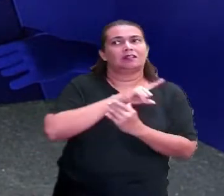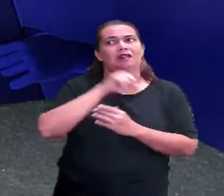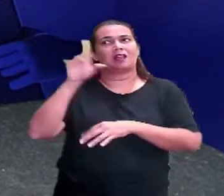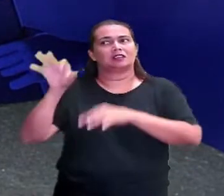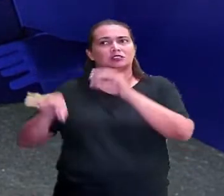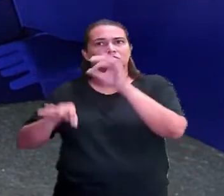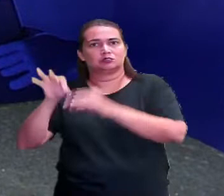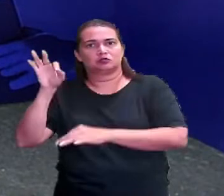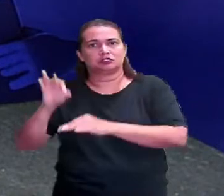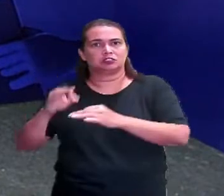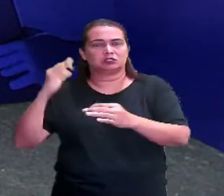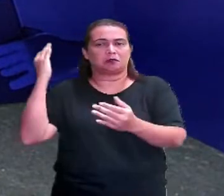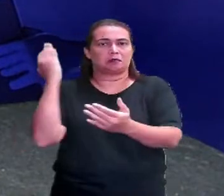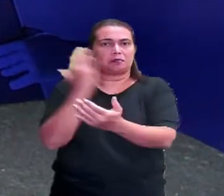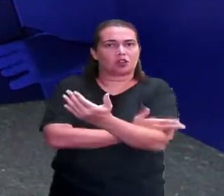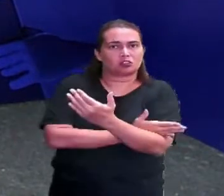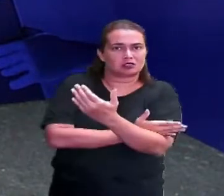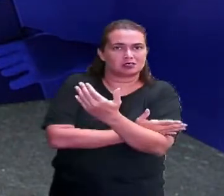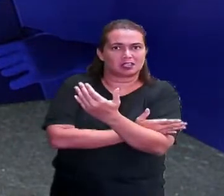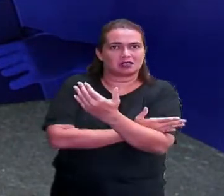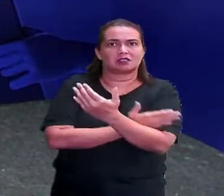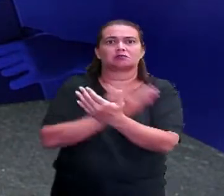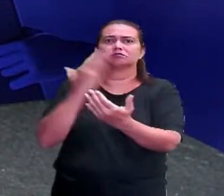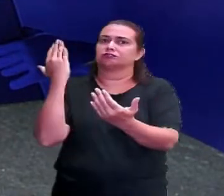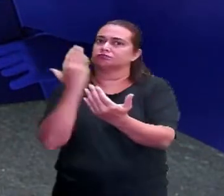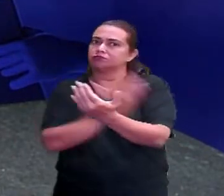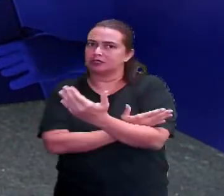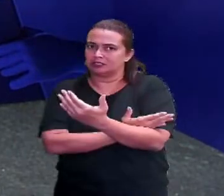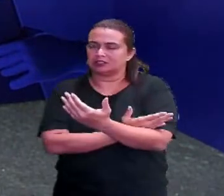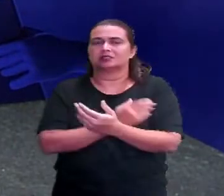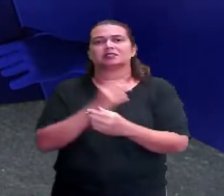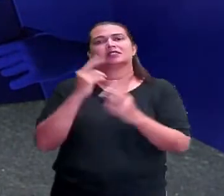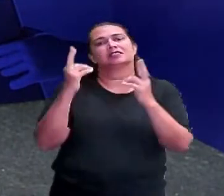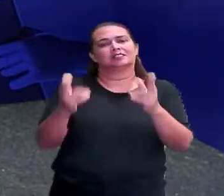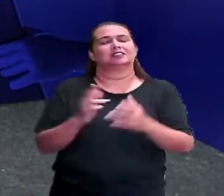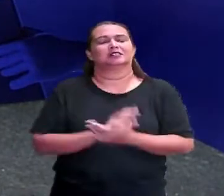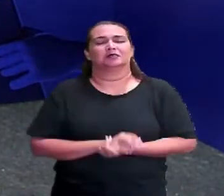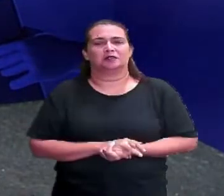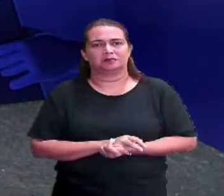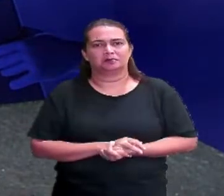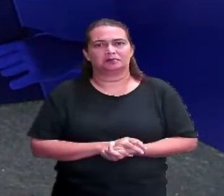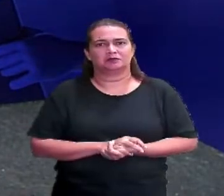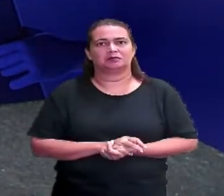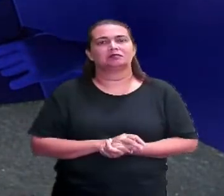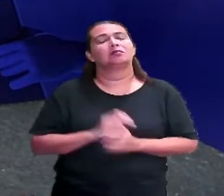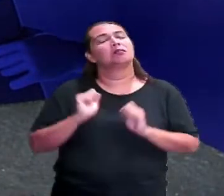jurídico é peticionar. Então pode-se dizer que são gírias usadas